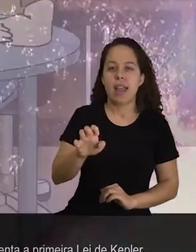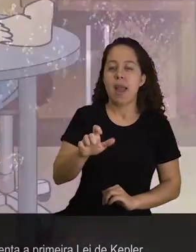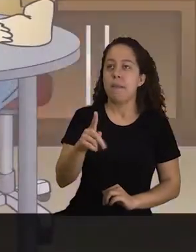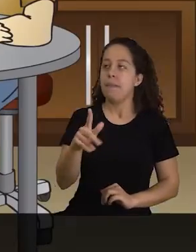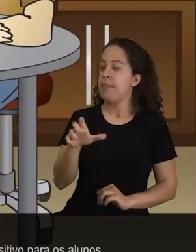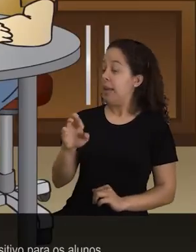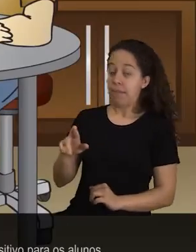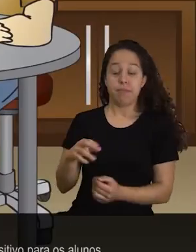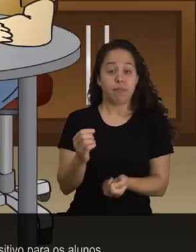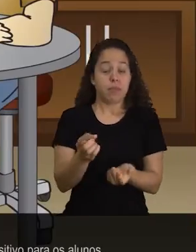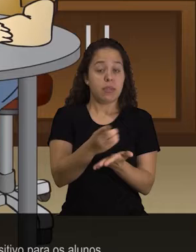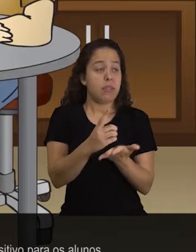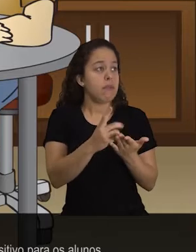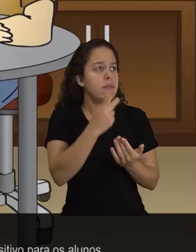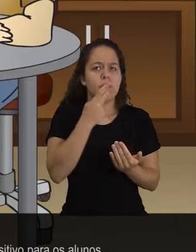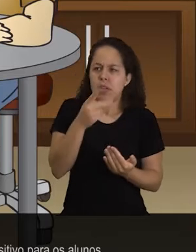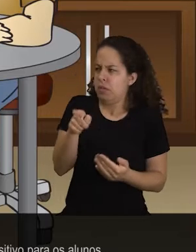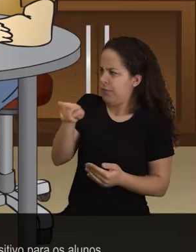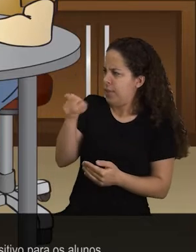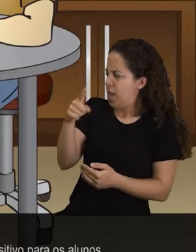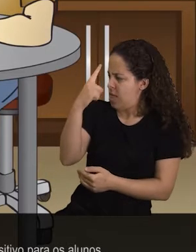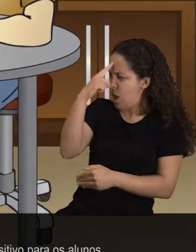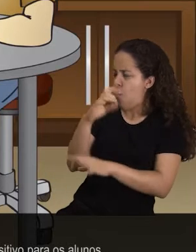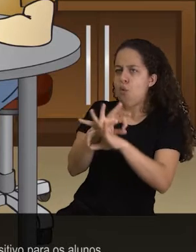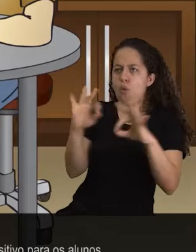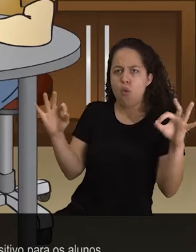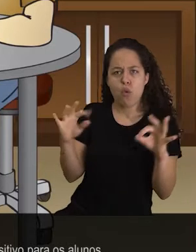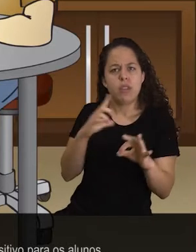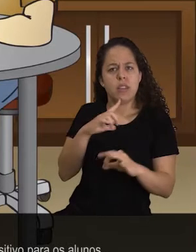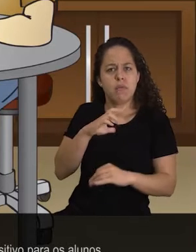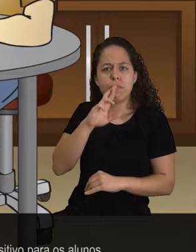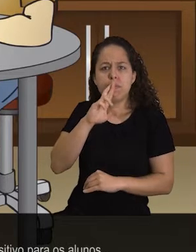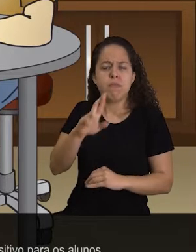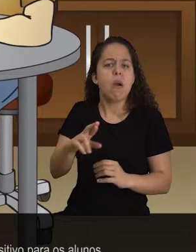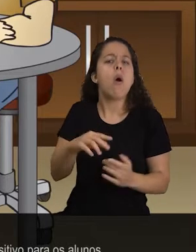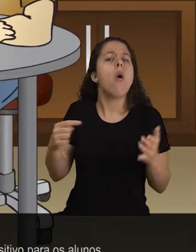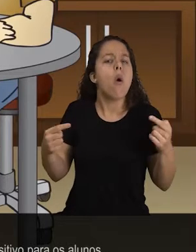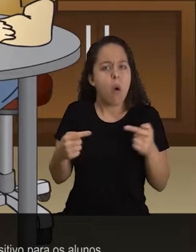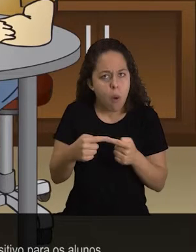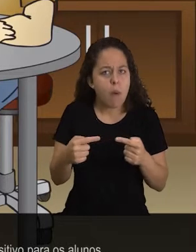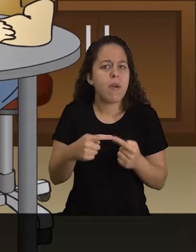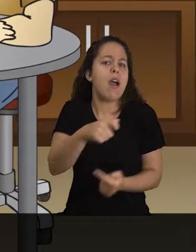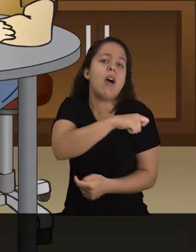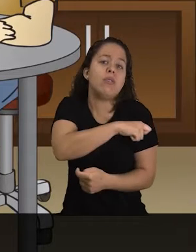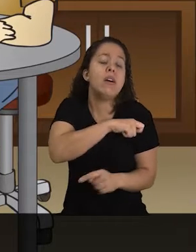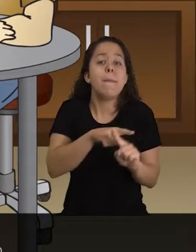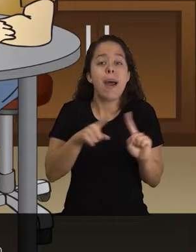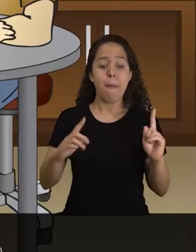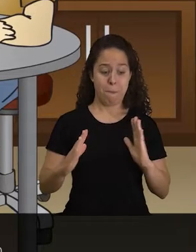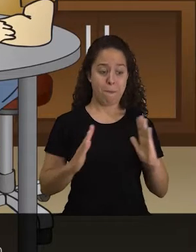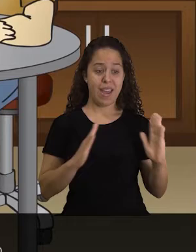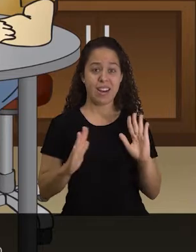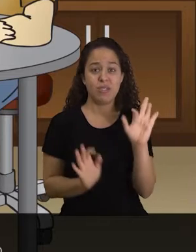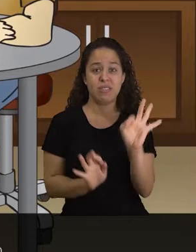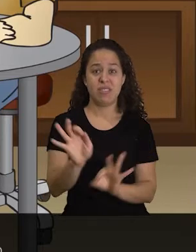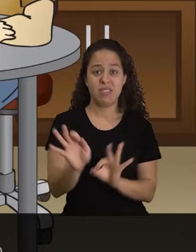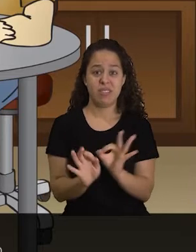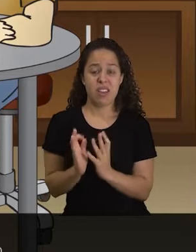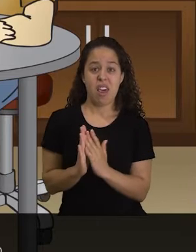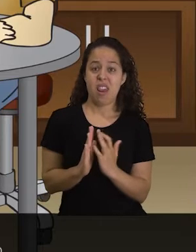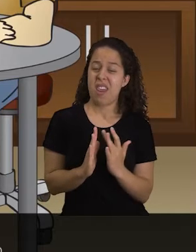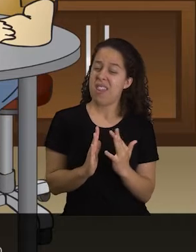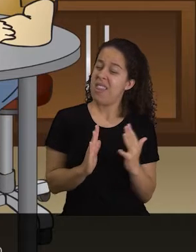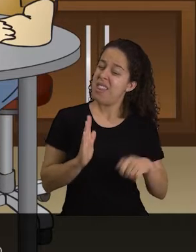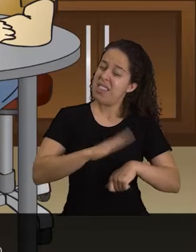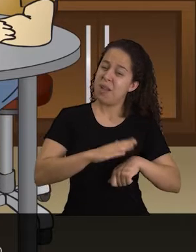Kepler. A ideia é ótima, professor. E com certeza o resultado seria muito positivo para os alunos. Mas o processo de produção